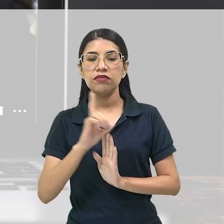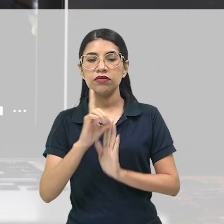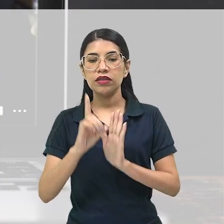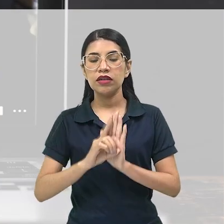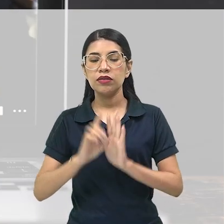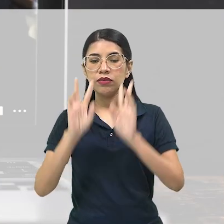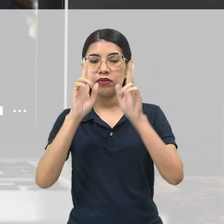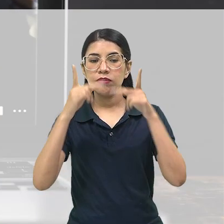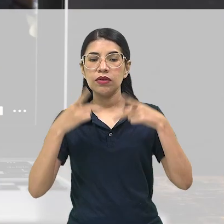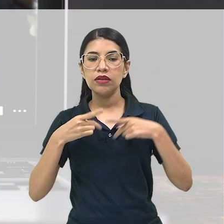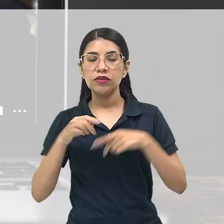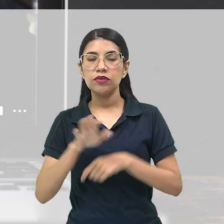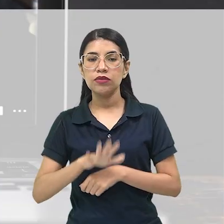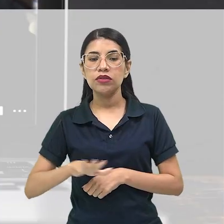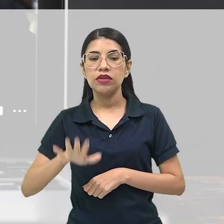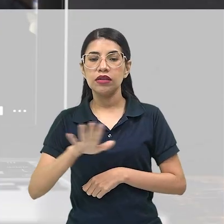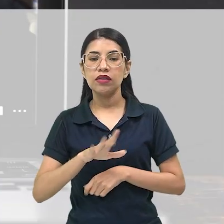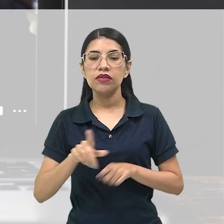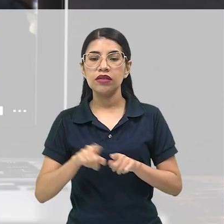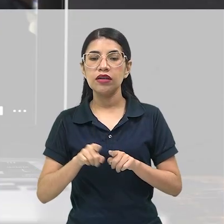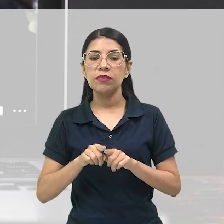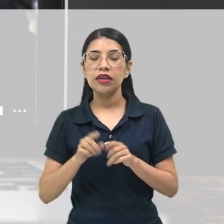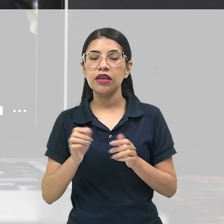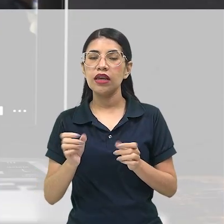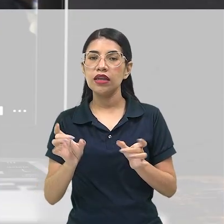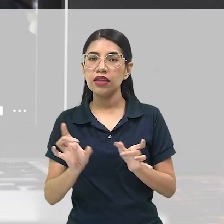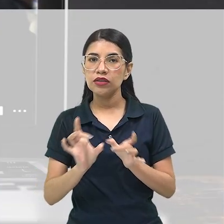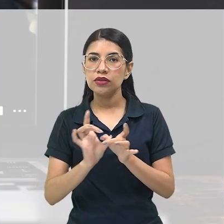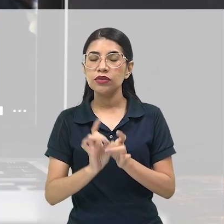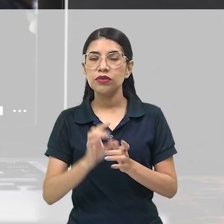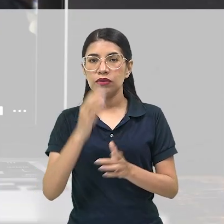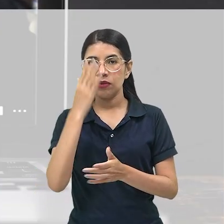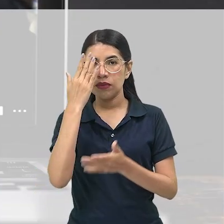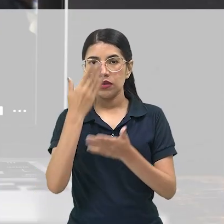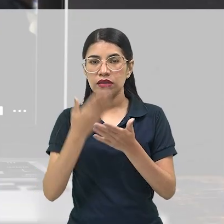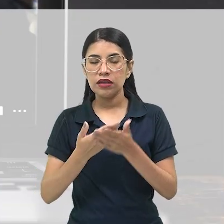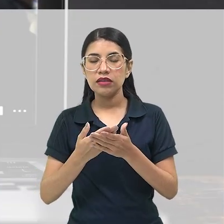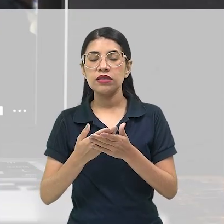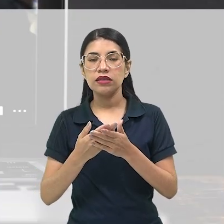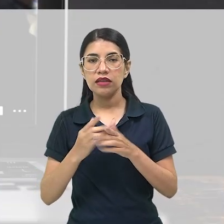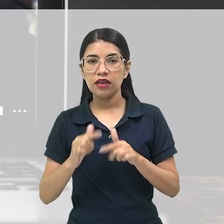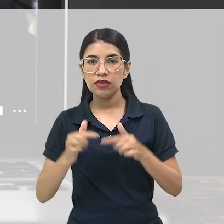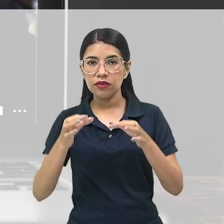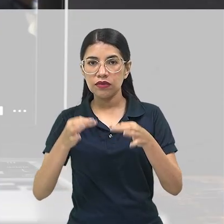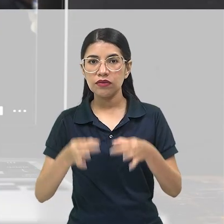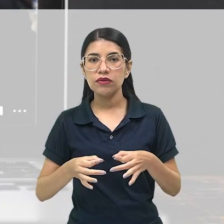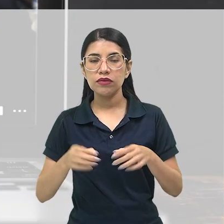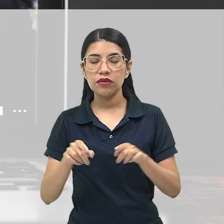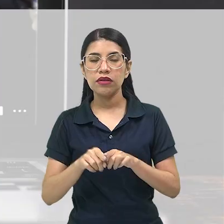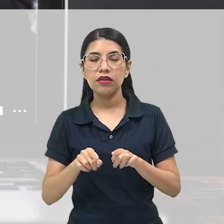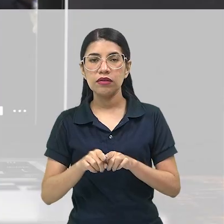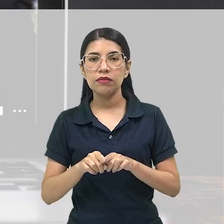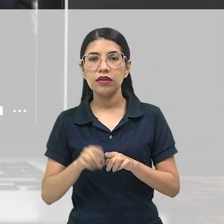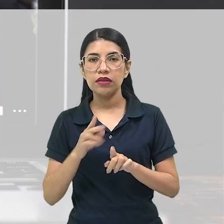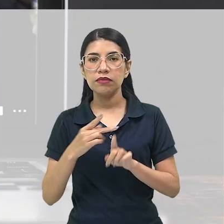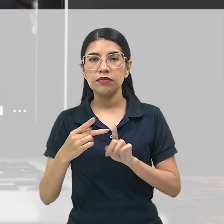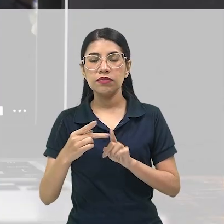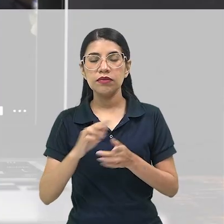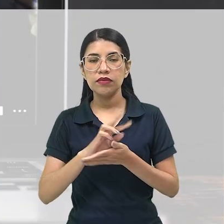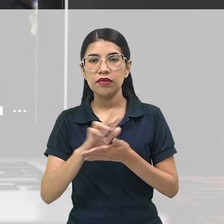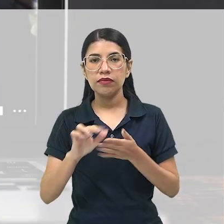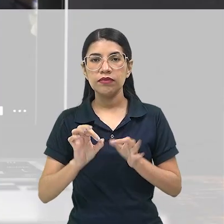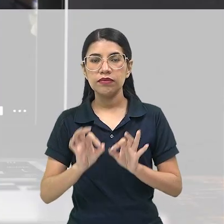como um todo, que não estão afastados também das crenças, convicções e perspectivas